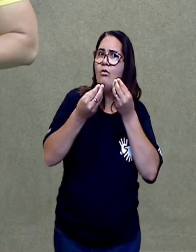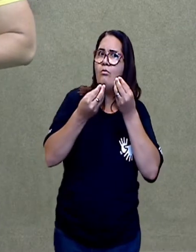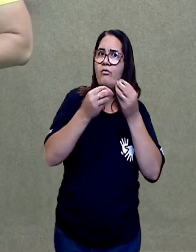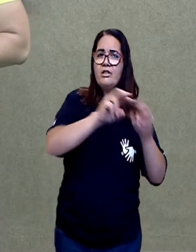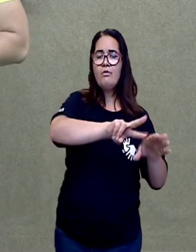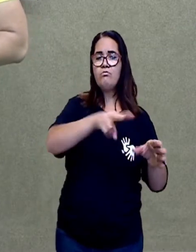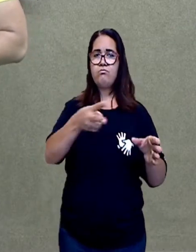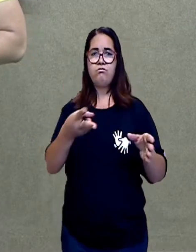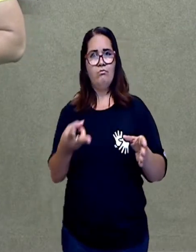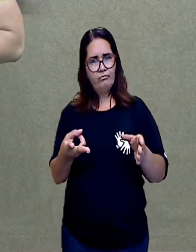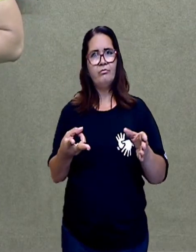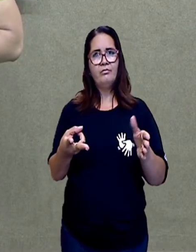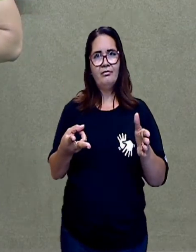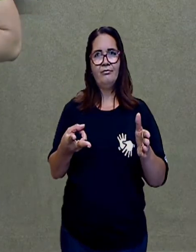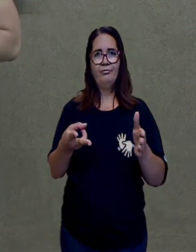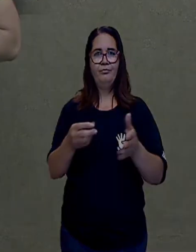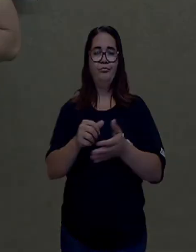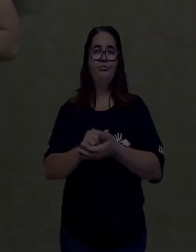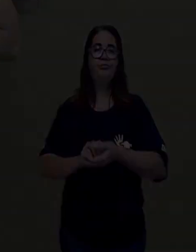outra.